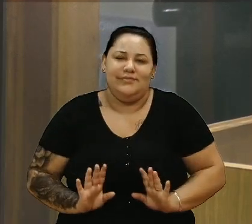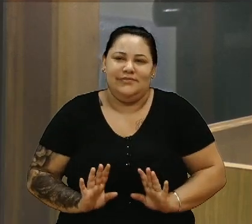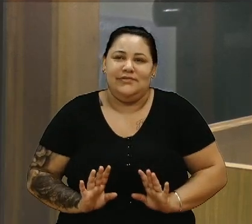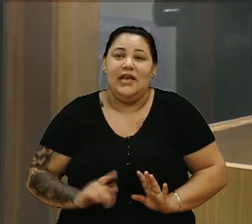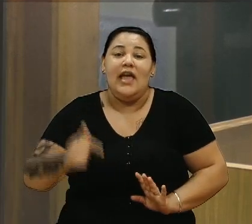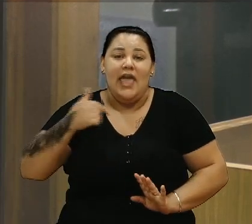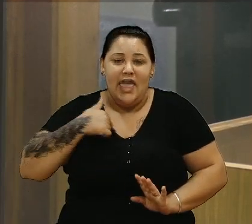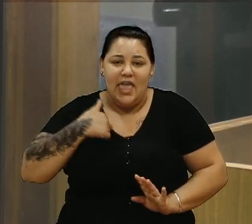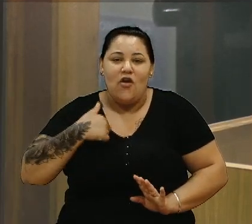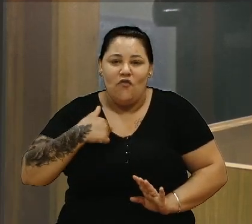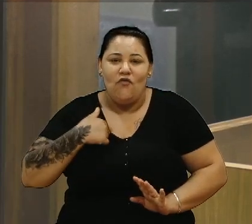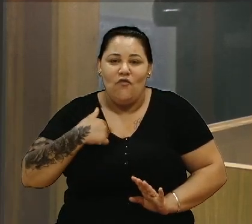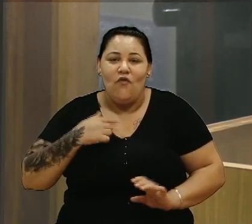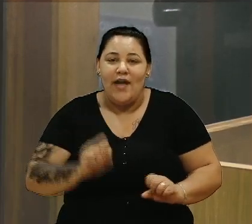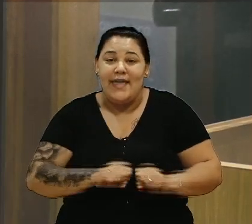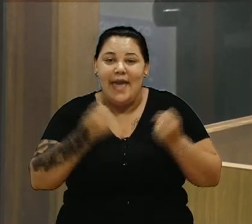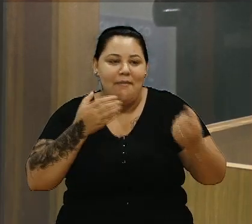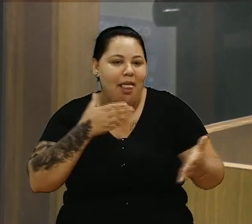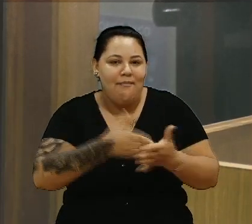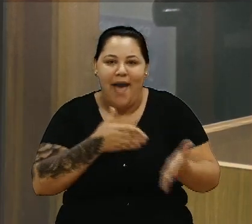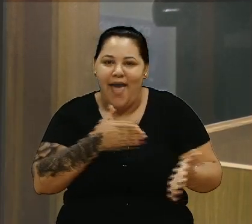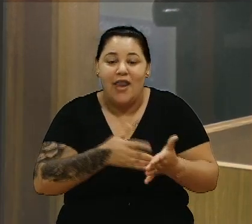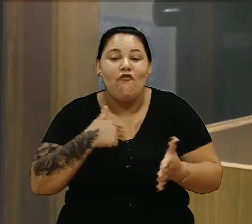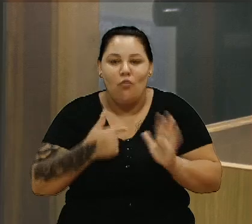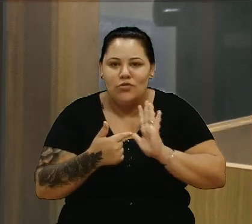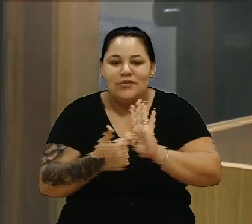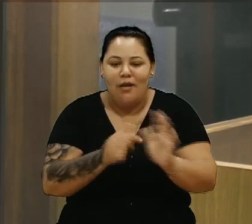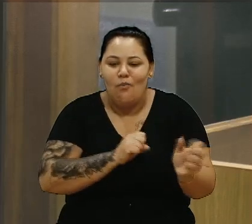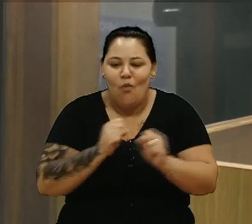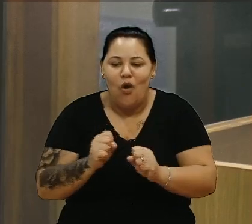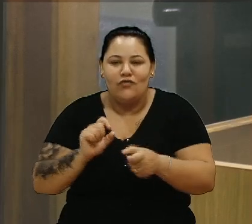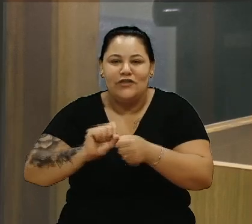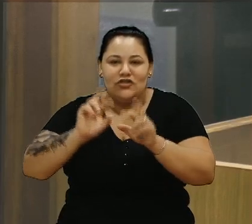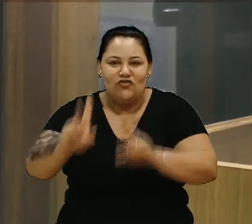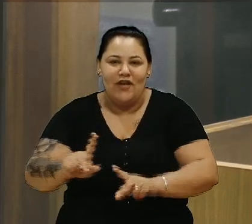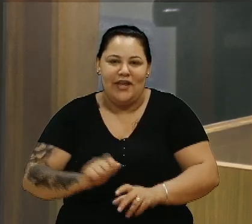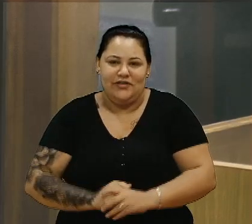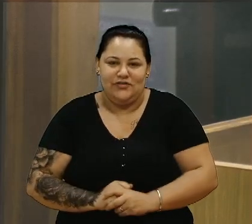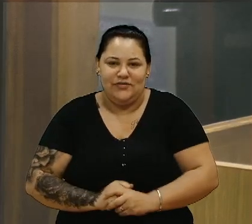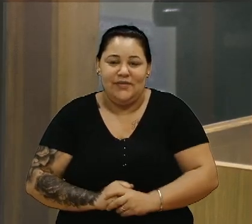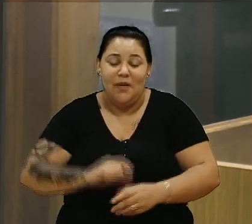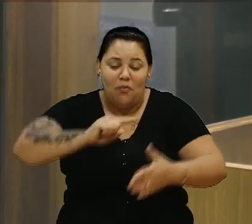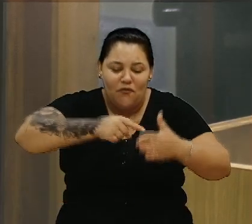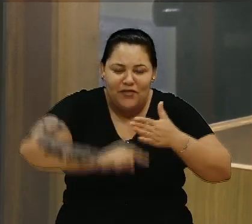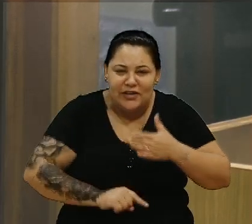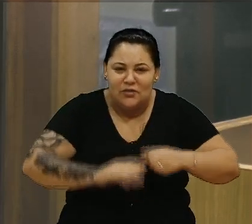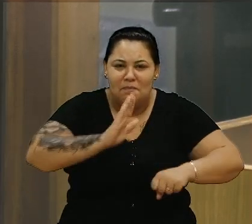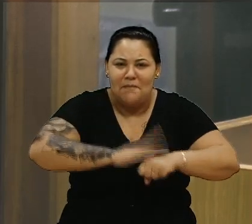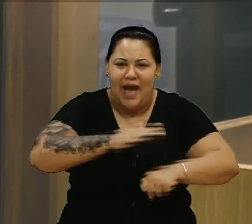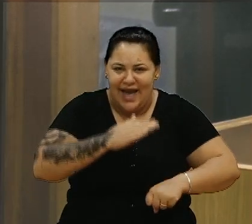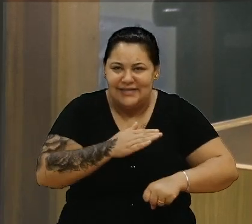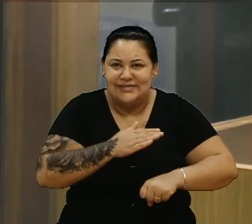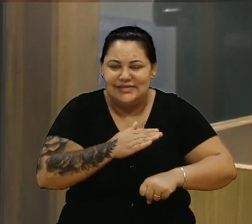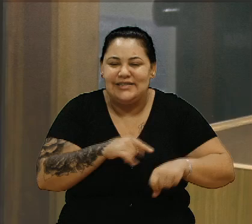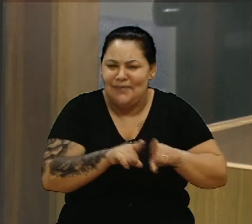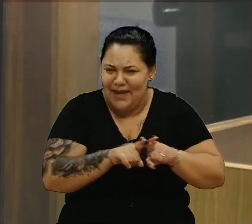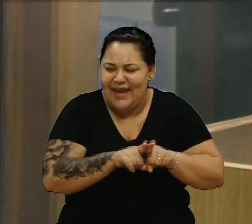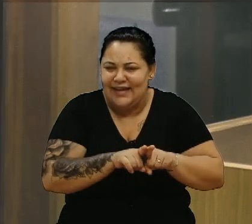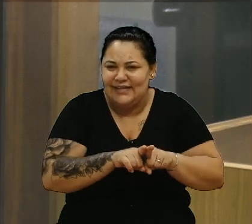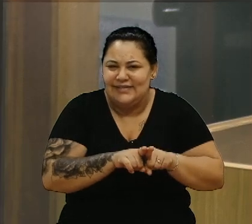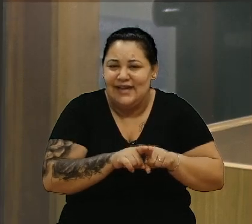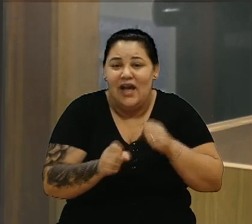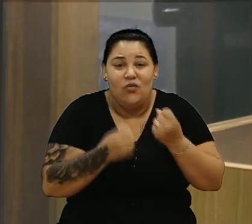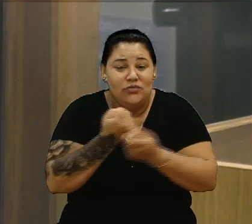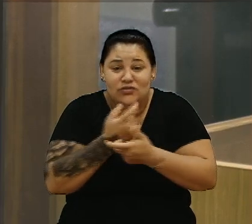ruptura, mostrando que podemos fazer diferente. Cortando para um outro lado, entrando mais na linha da sátira, algo que não deve acontecer